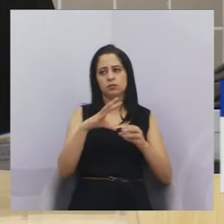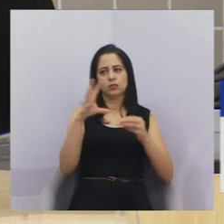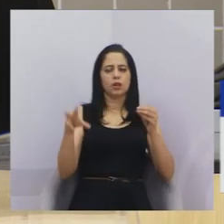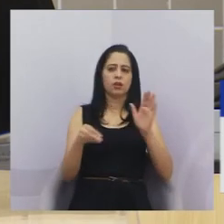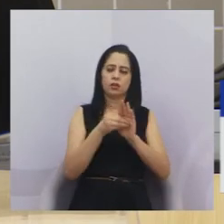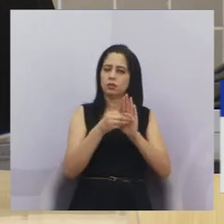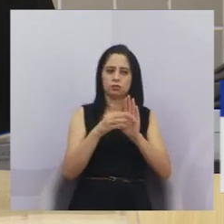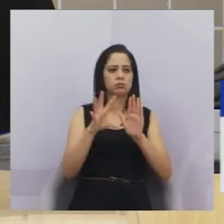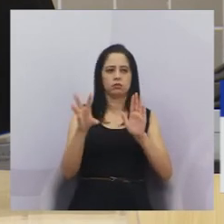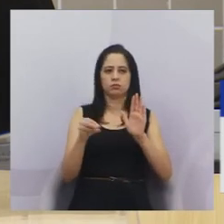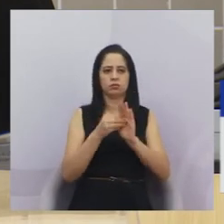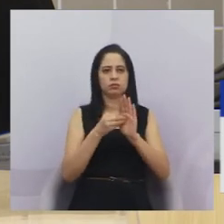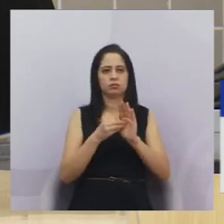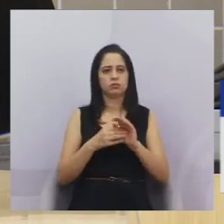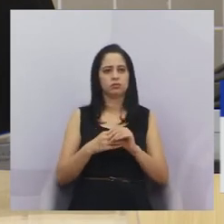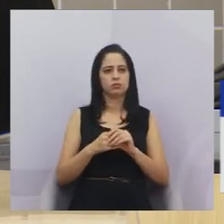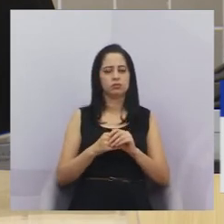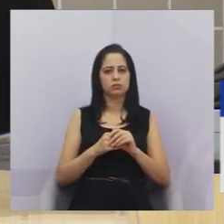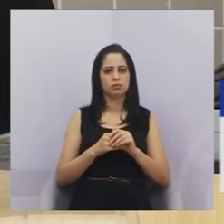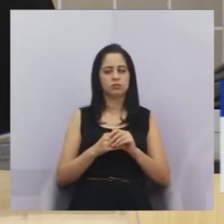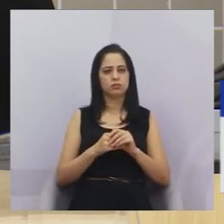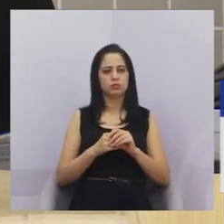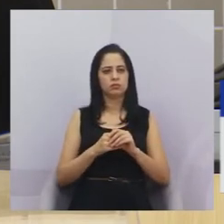Cargo de provimento em comissão.